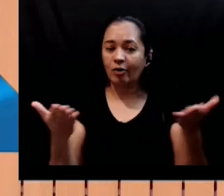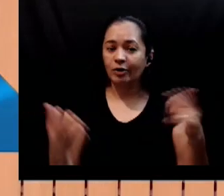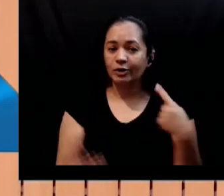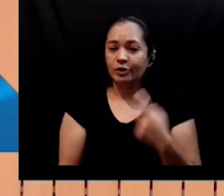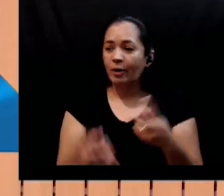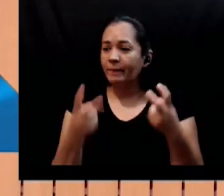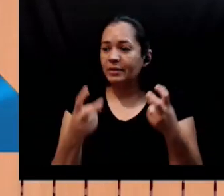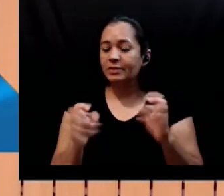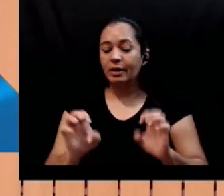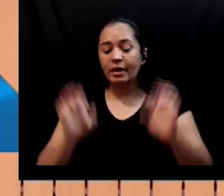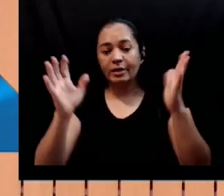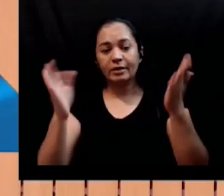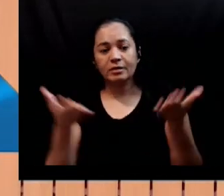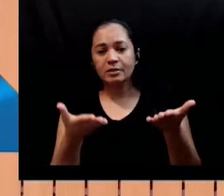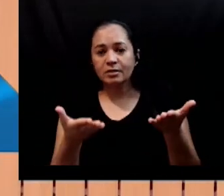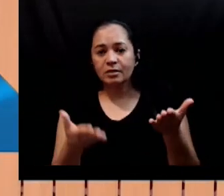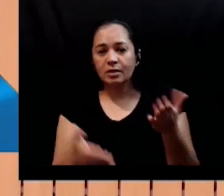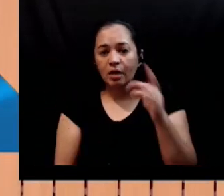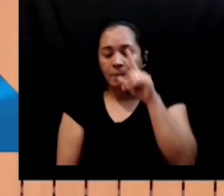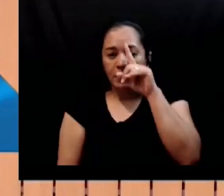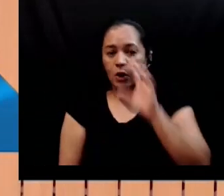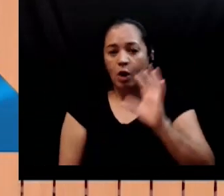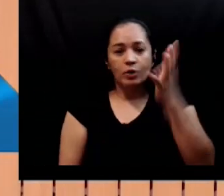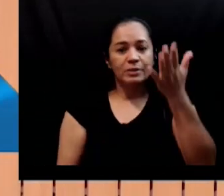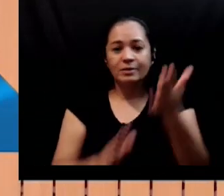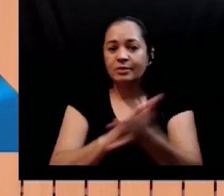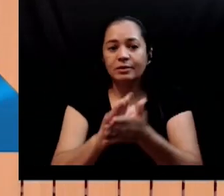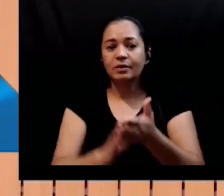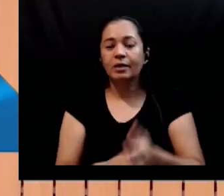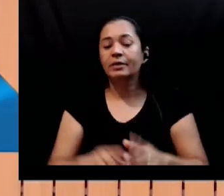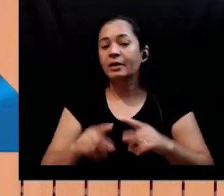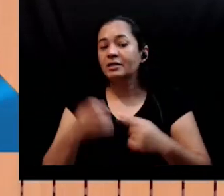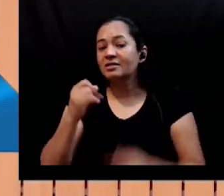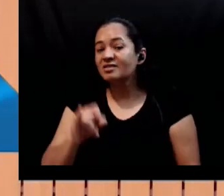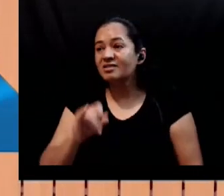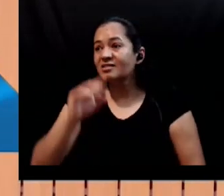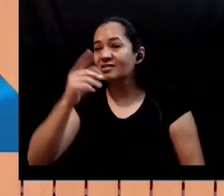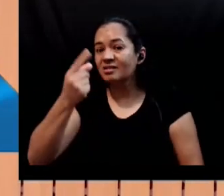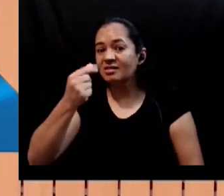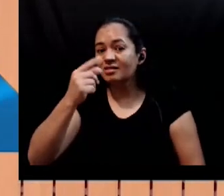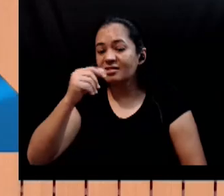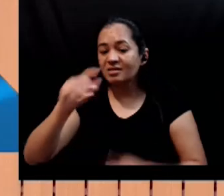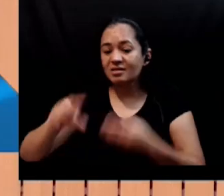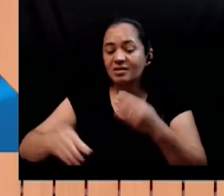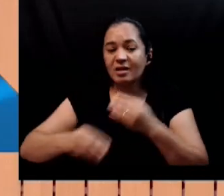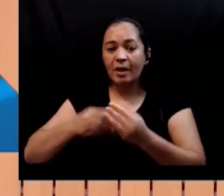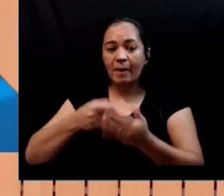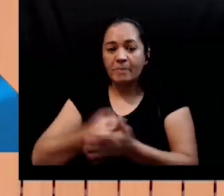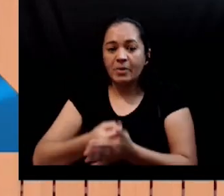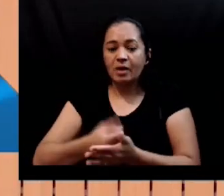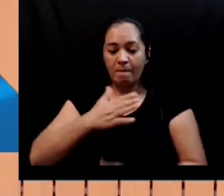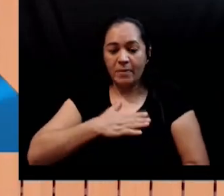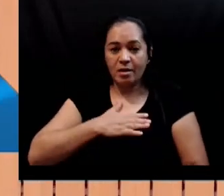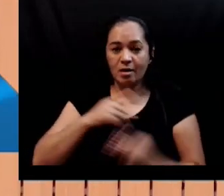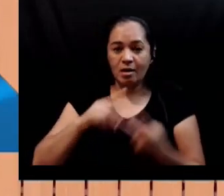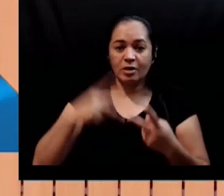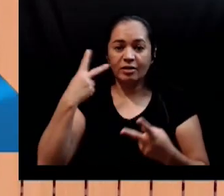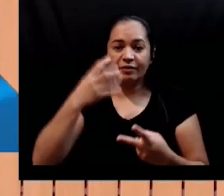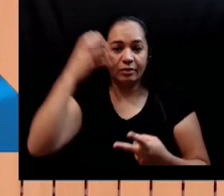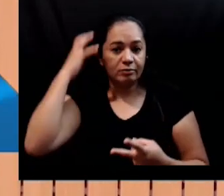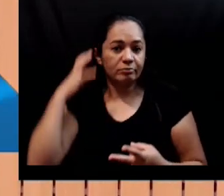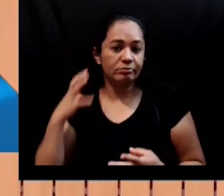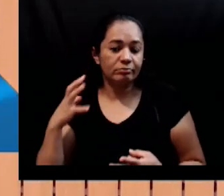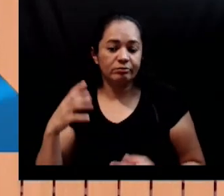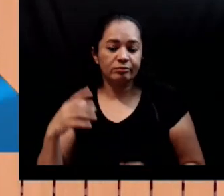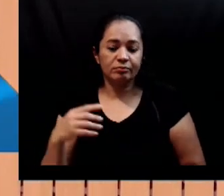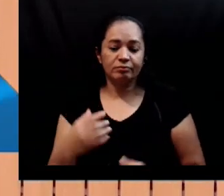correndo risco de não acontecer se não fossem as emendas minhas e da vereadora Guida Calisto. A gente não